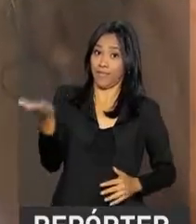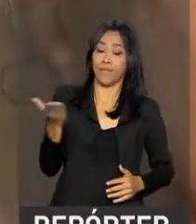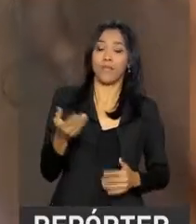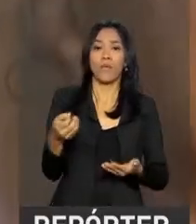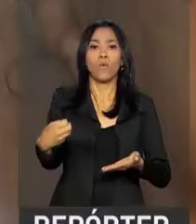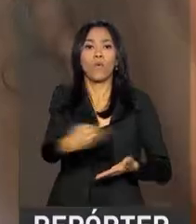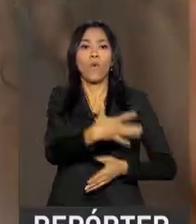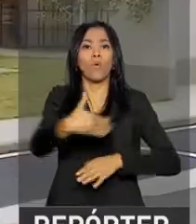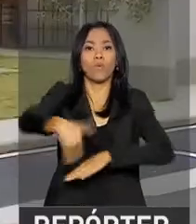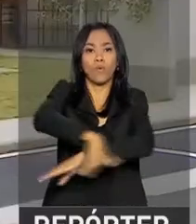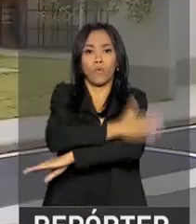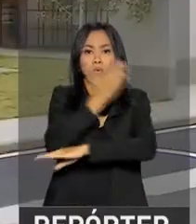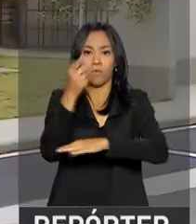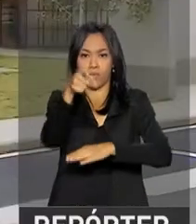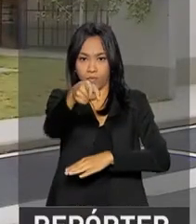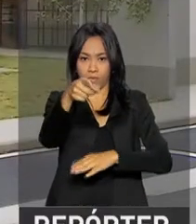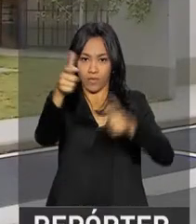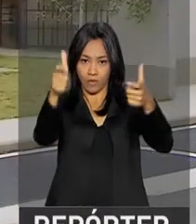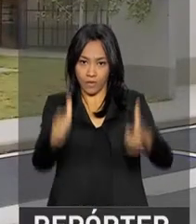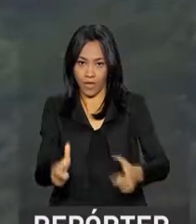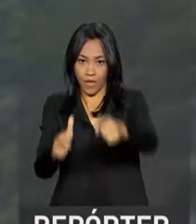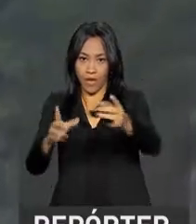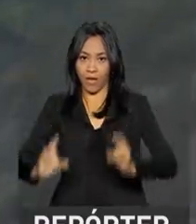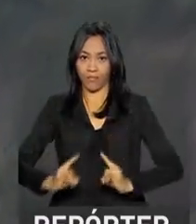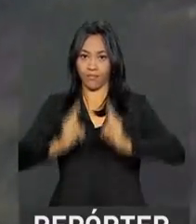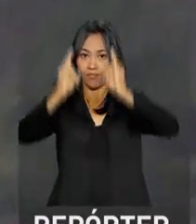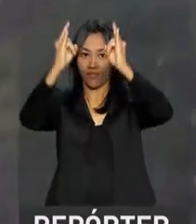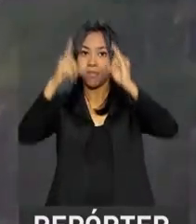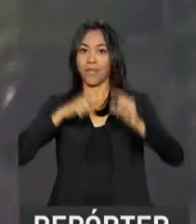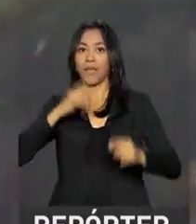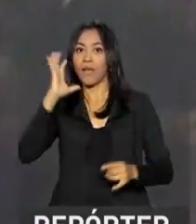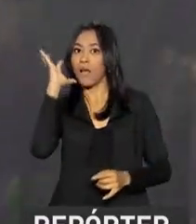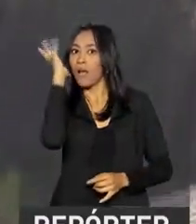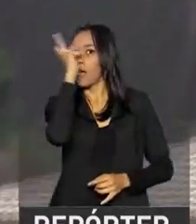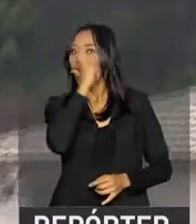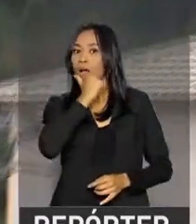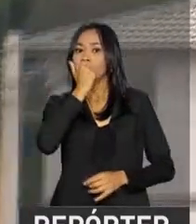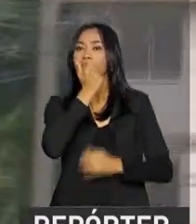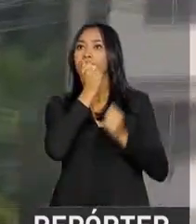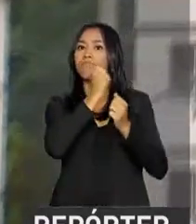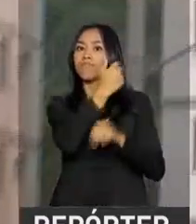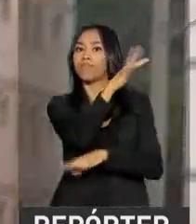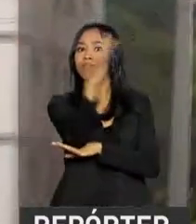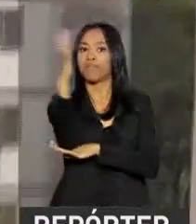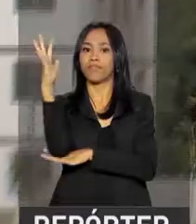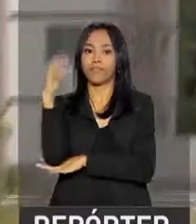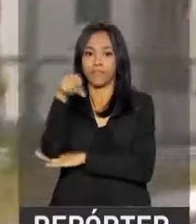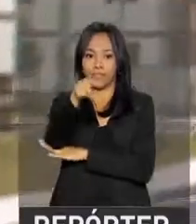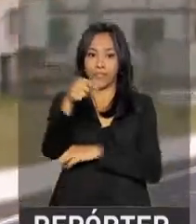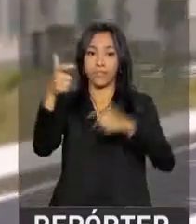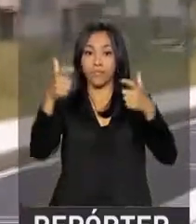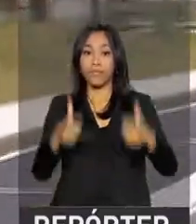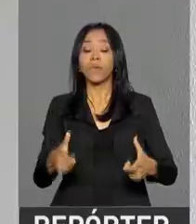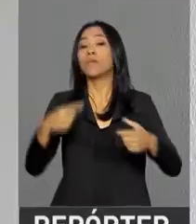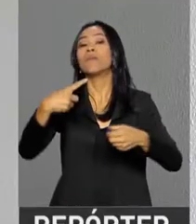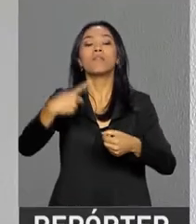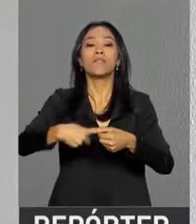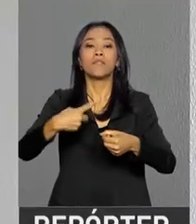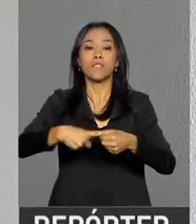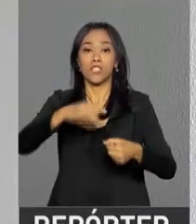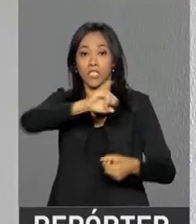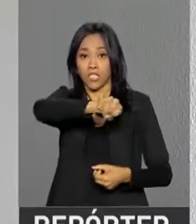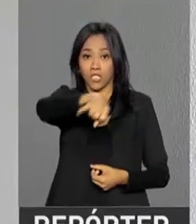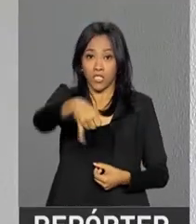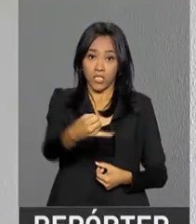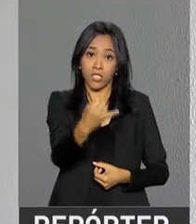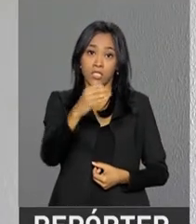da Dona Maria Luísa, no residencial Vila Carioca, tem uma vista privilegiada, em Jacarepaguá, na Zona Oeste. O